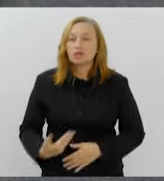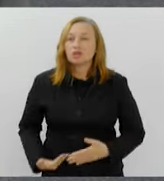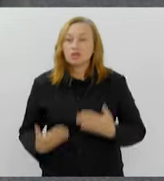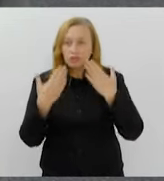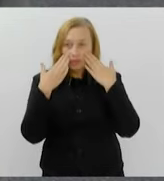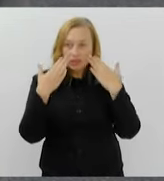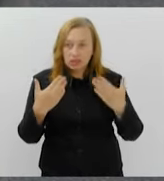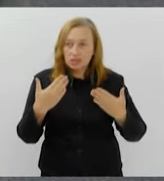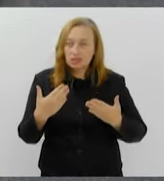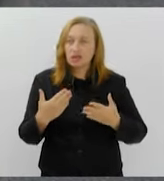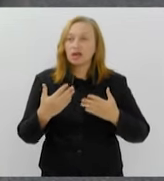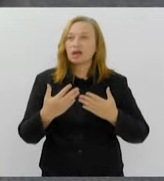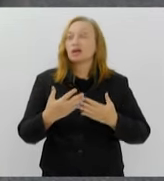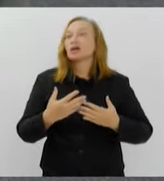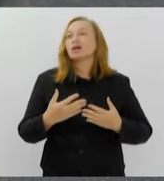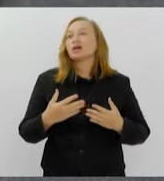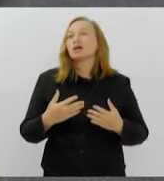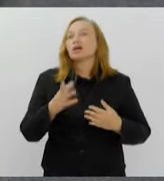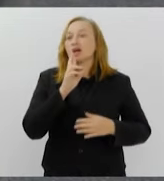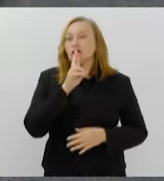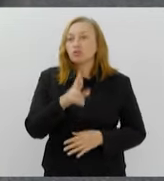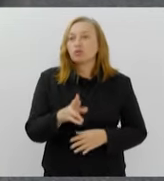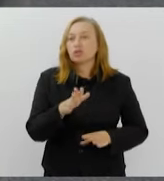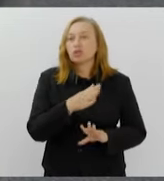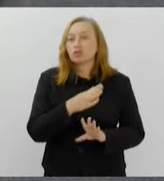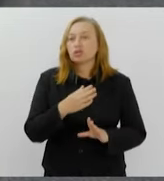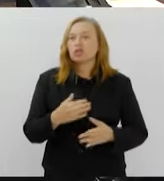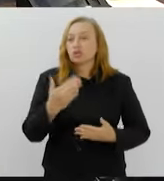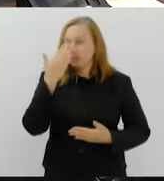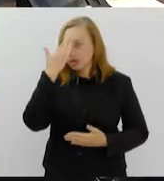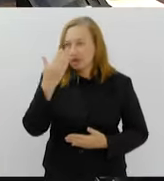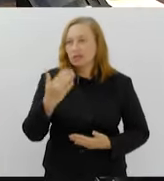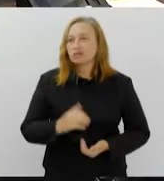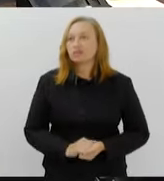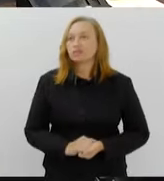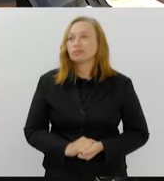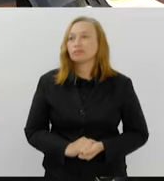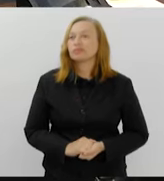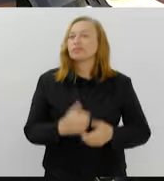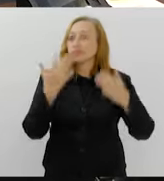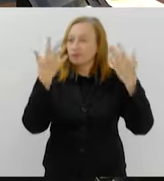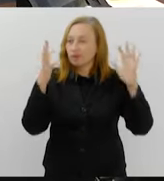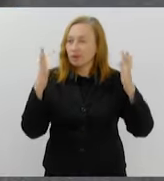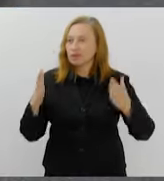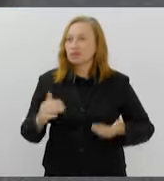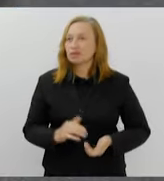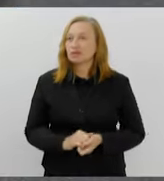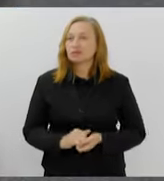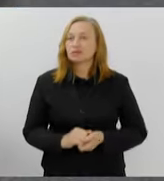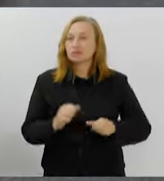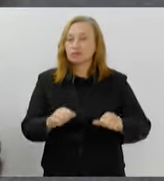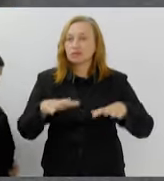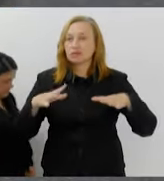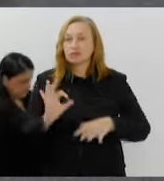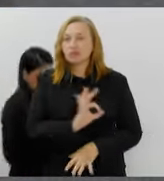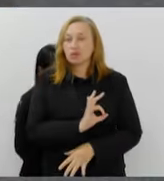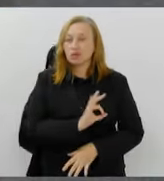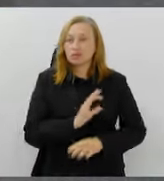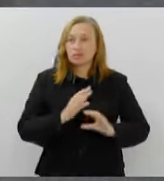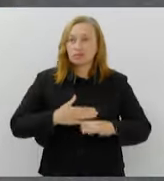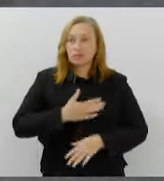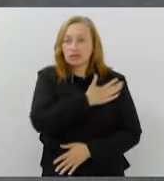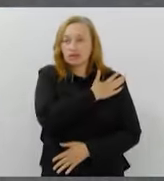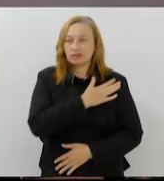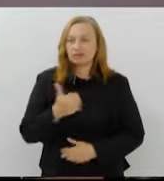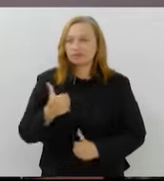Segurança Pública para todo o estado do Rio de Janeiro coisa que ele não faz muito obrigado e saudar aos novos ingressos da Polícia Militar